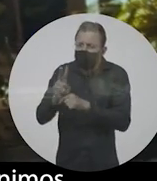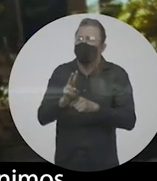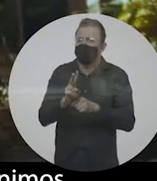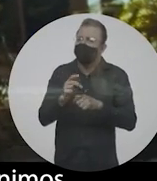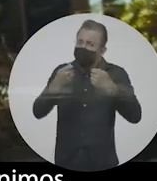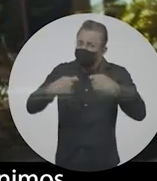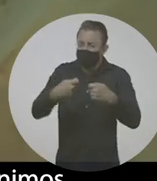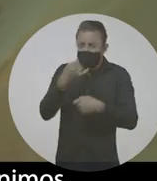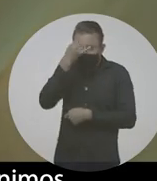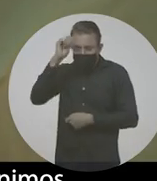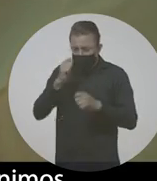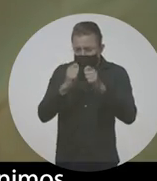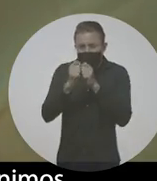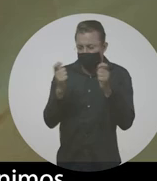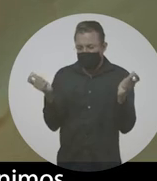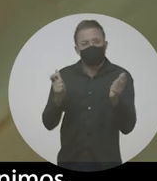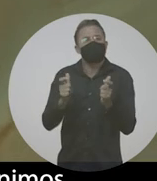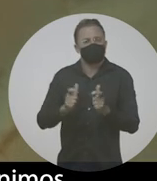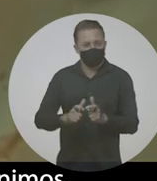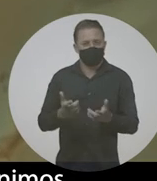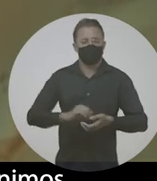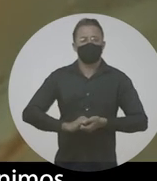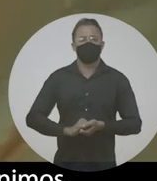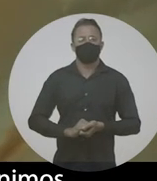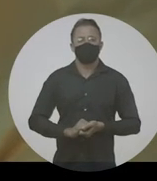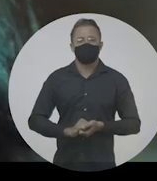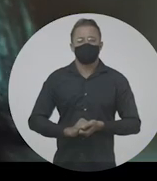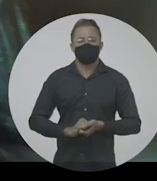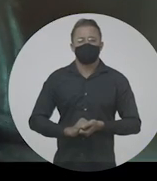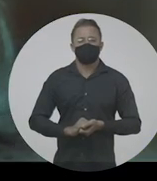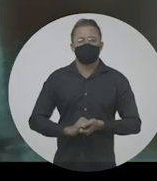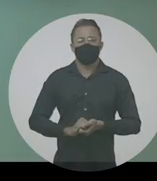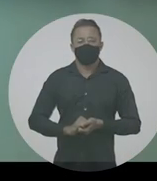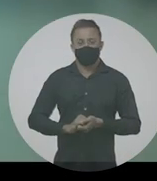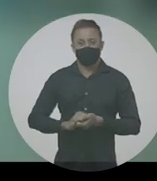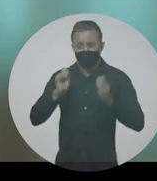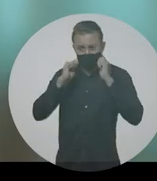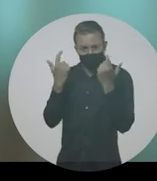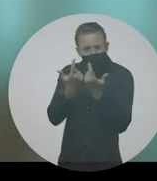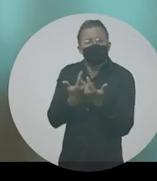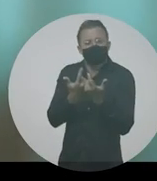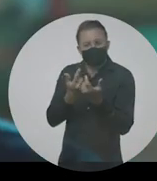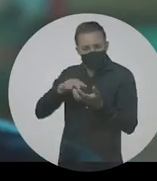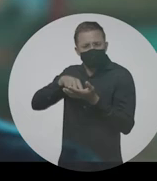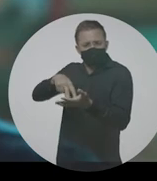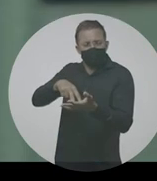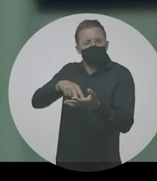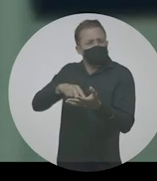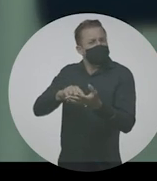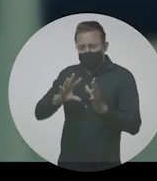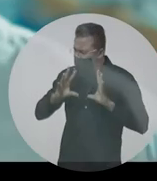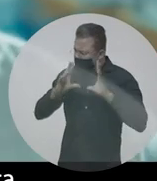necessário para que os danos à economia do Estado sejam mínimos. A Assembleia Legislativa mantém todos os